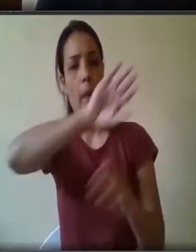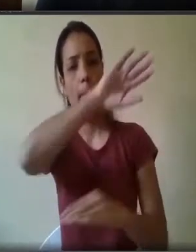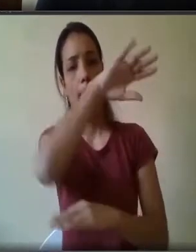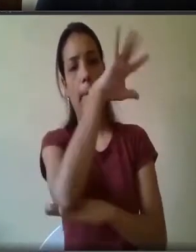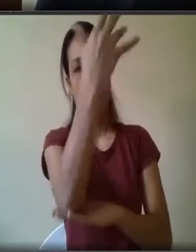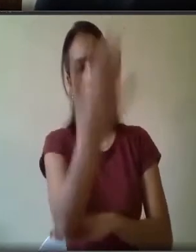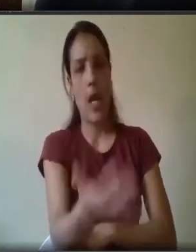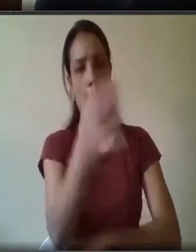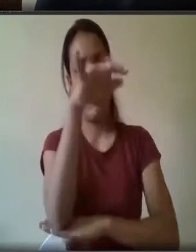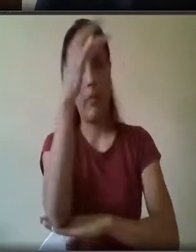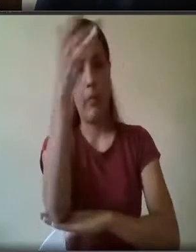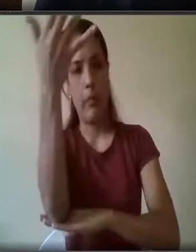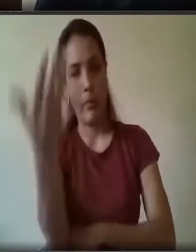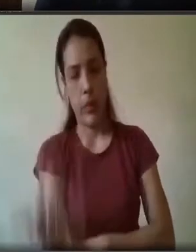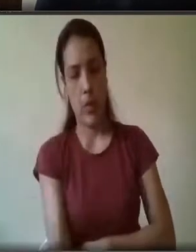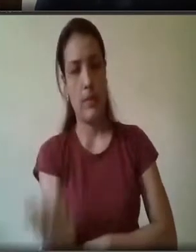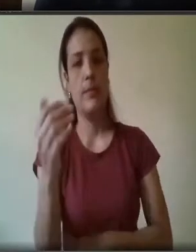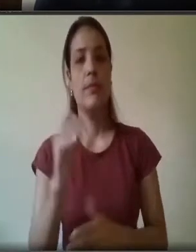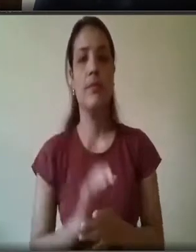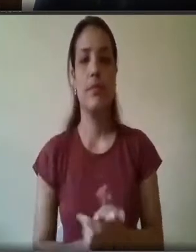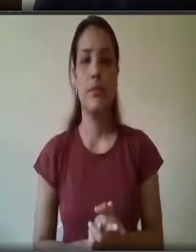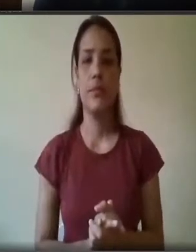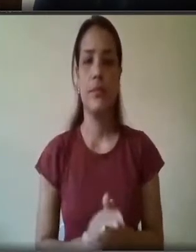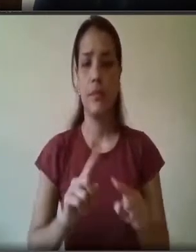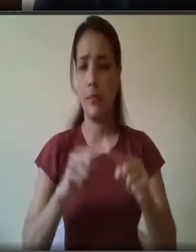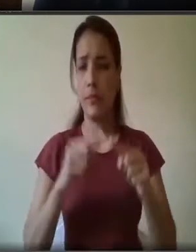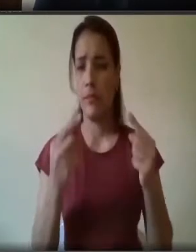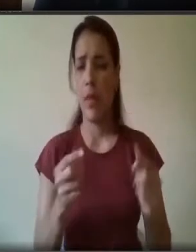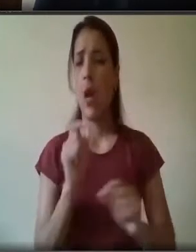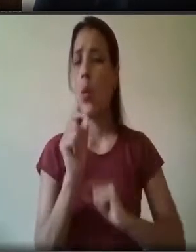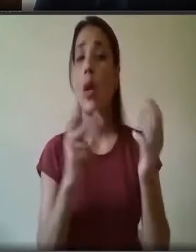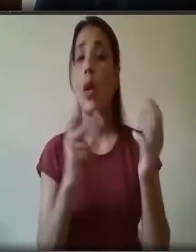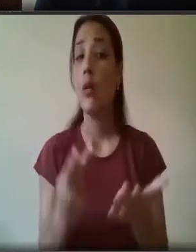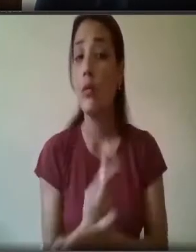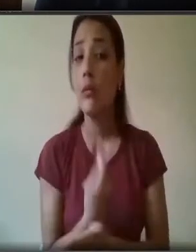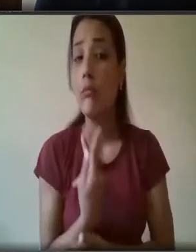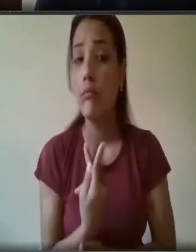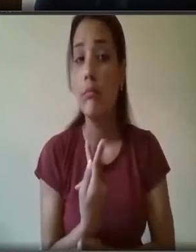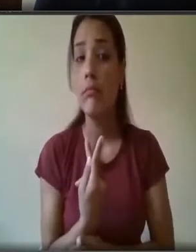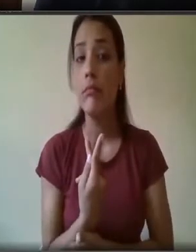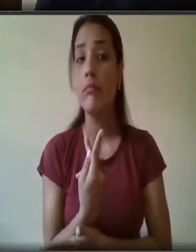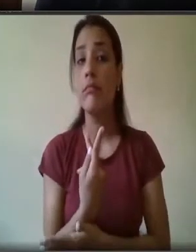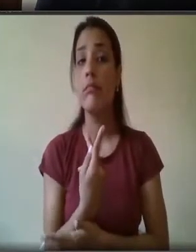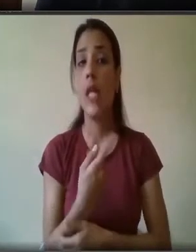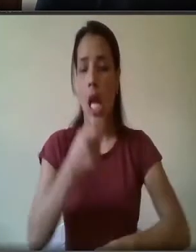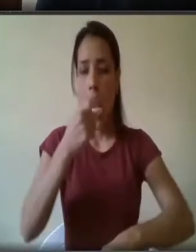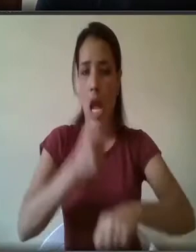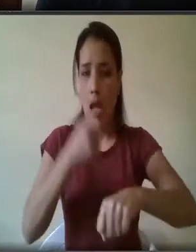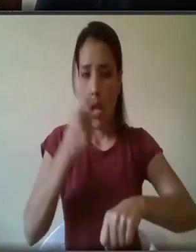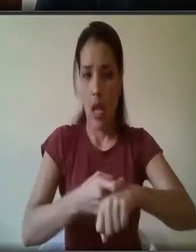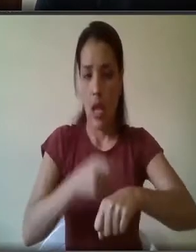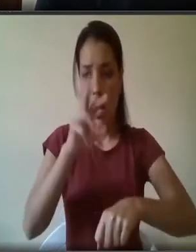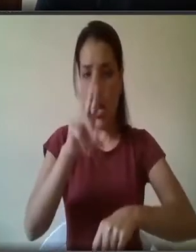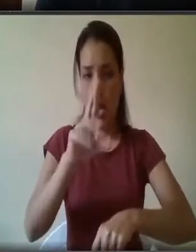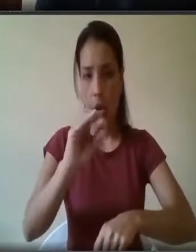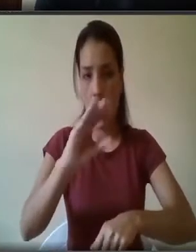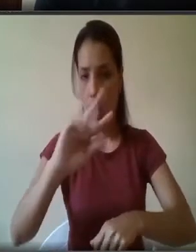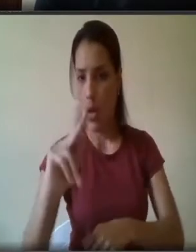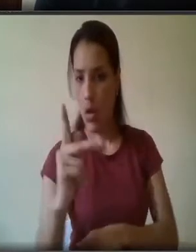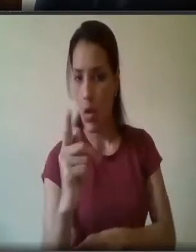cobertura vegetal, o que acontece? A minha rocha, ela acaba alterada. Esse processo de